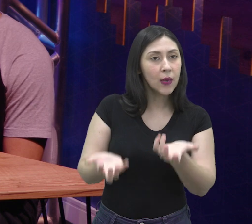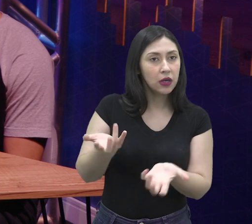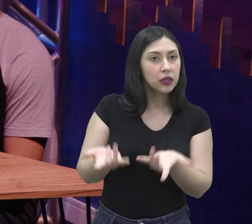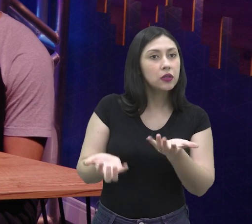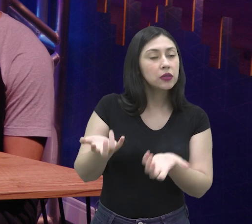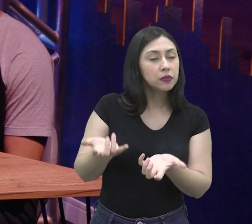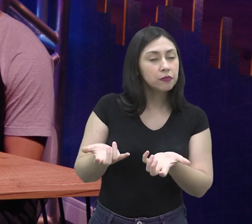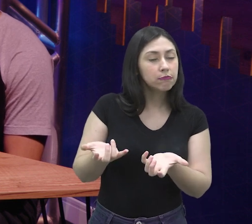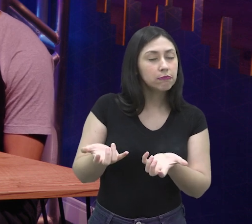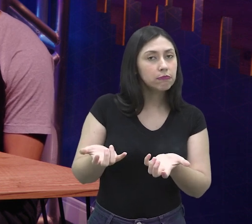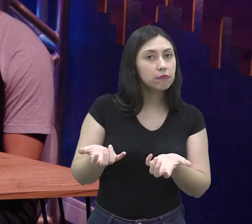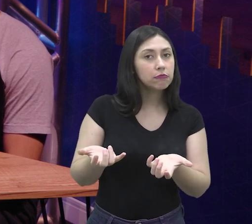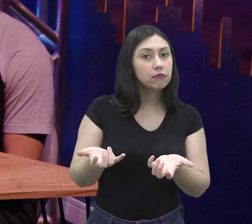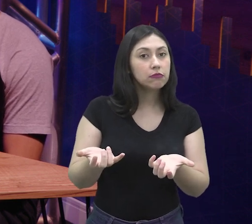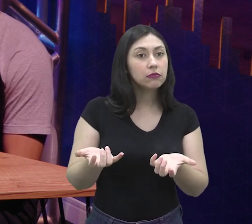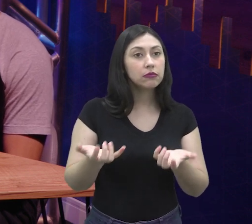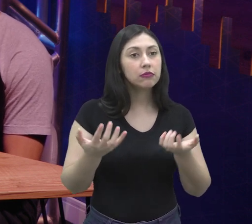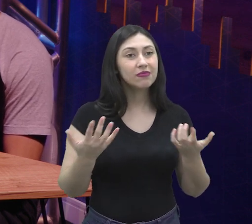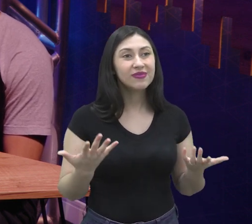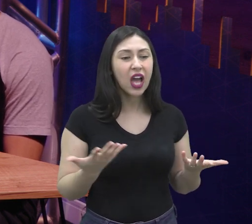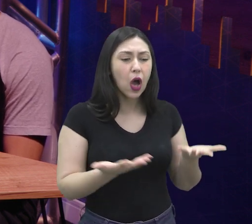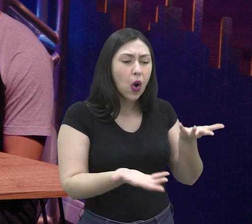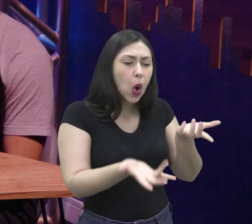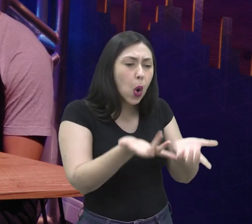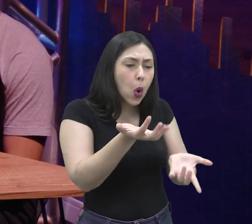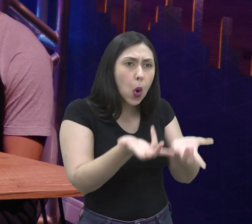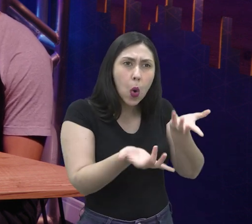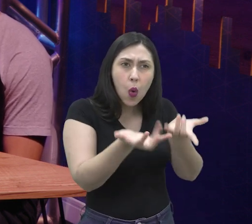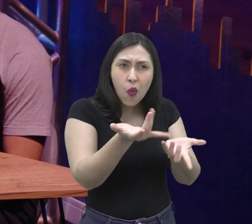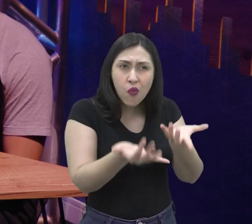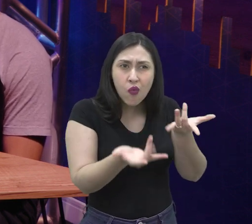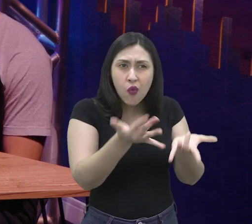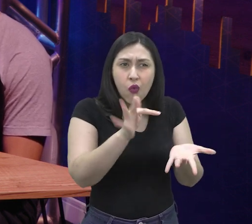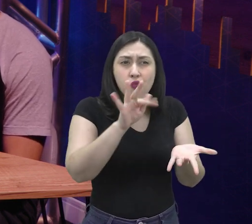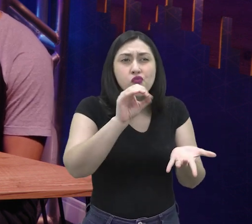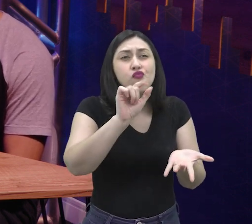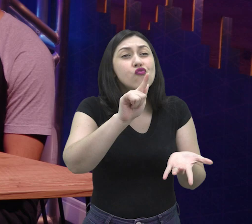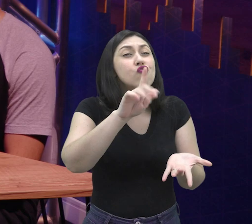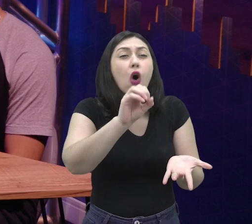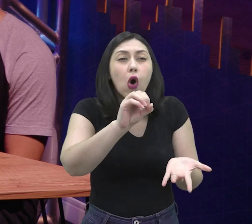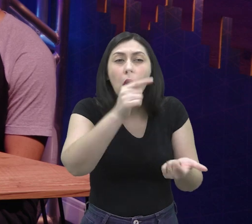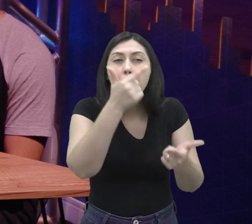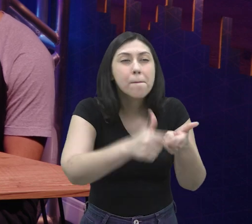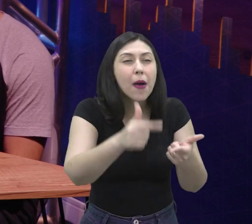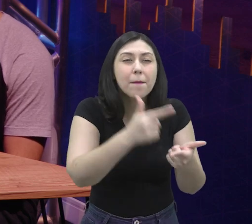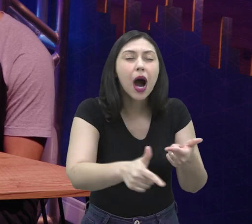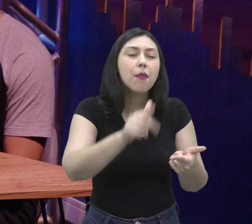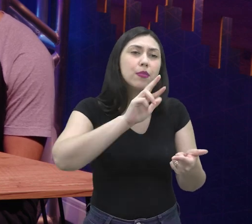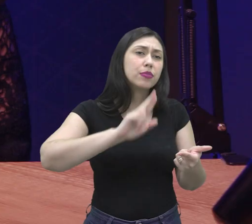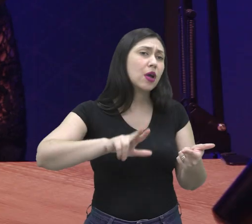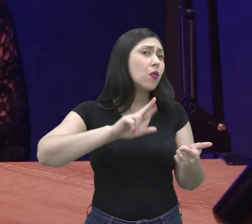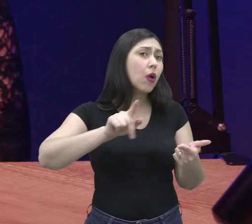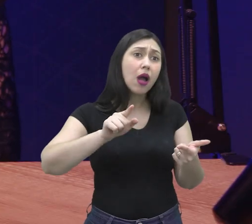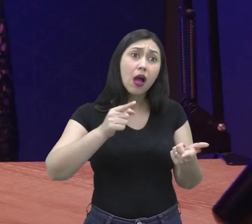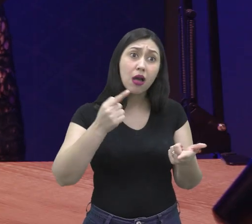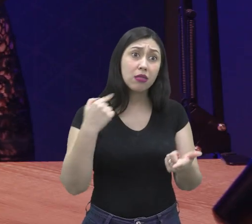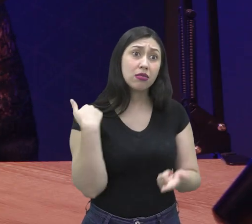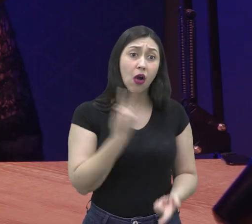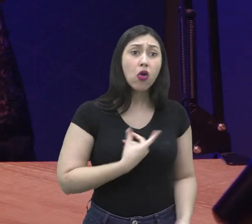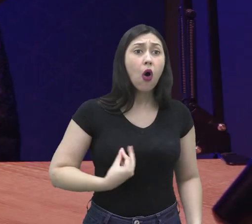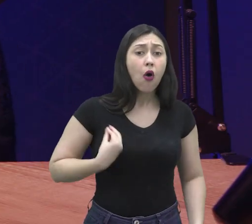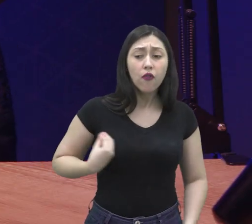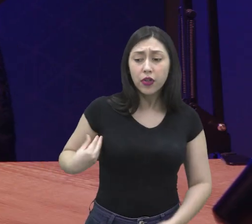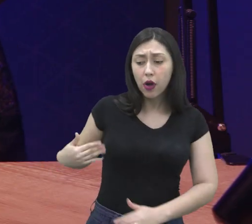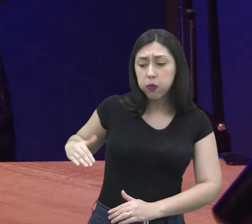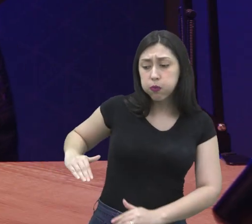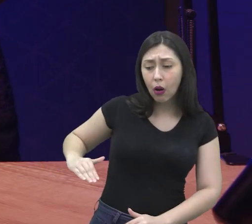por ação humana. E aqui o fogo não é o vilão da história, o fogo não é o problema. Na cadeia